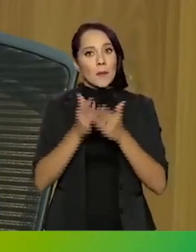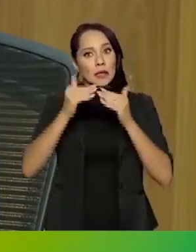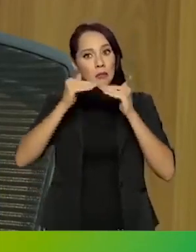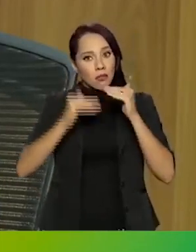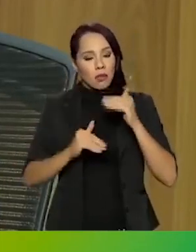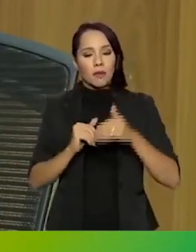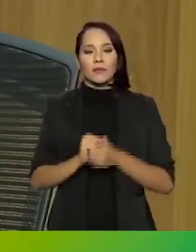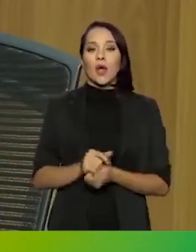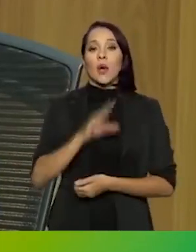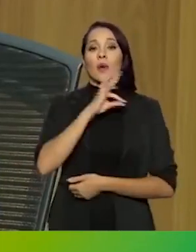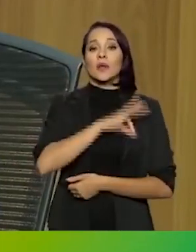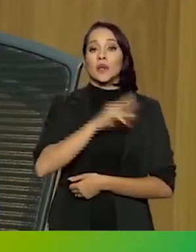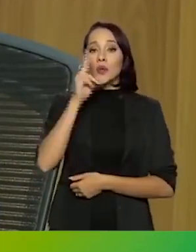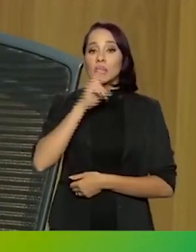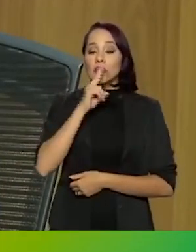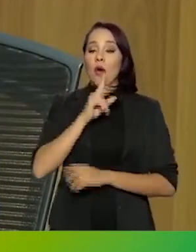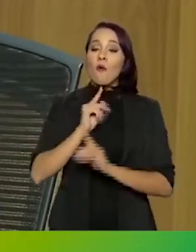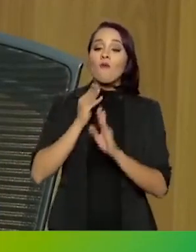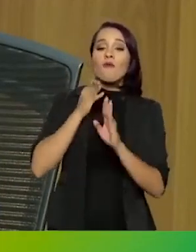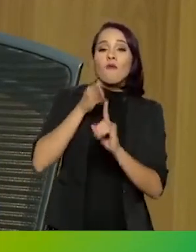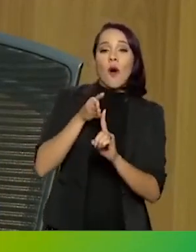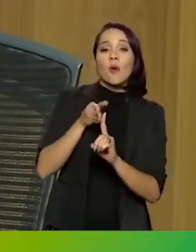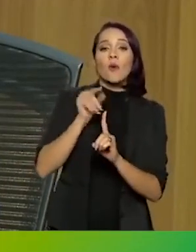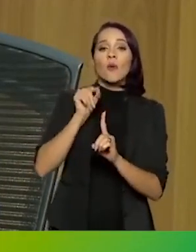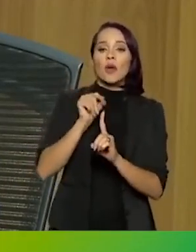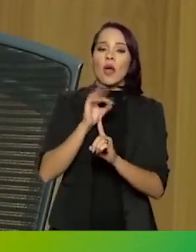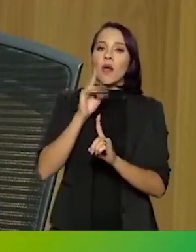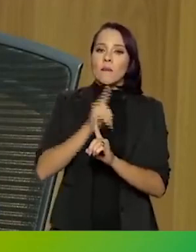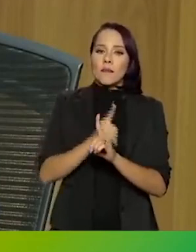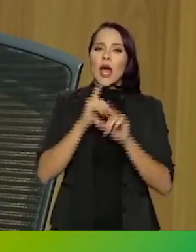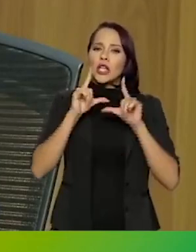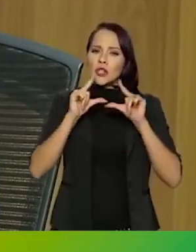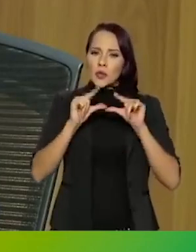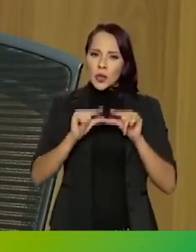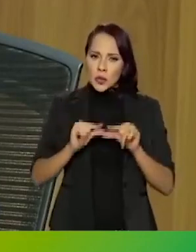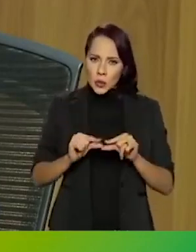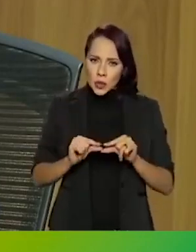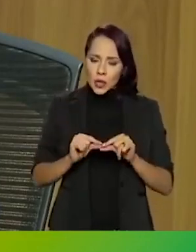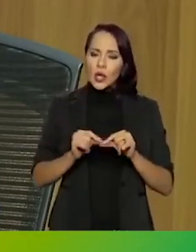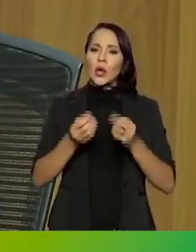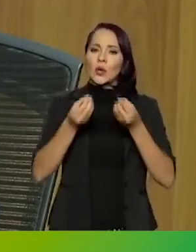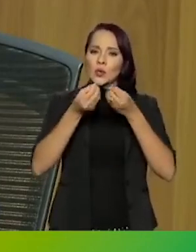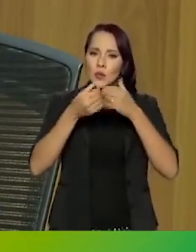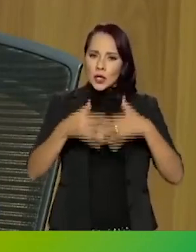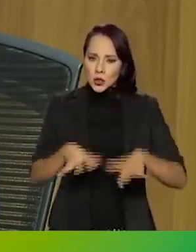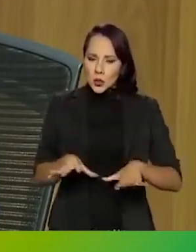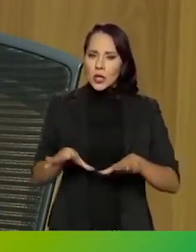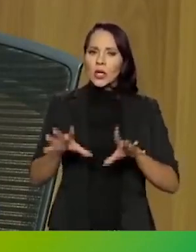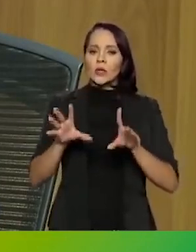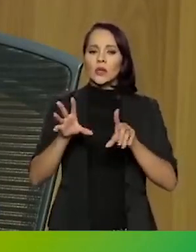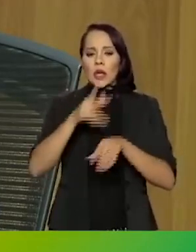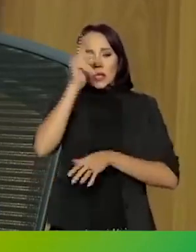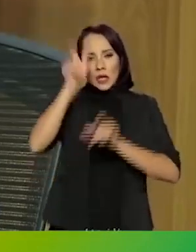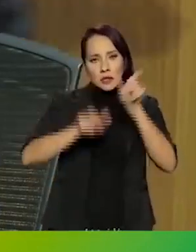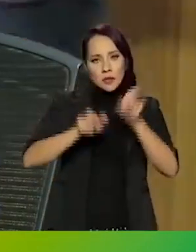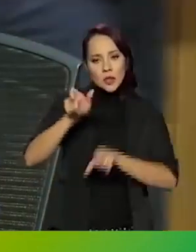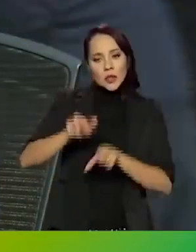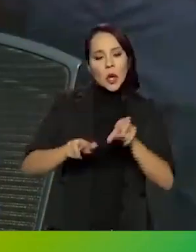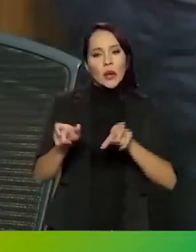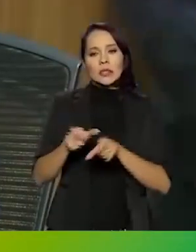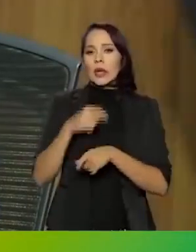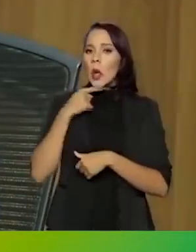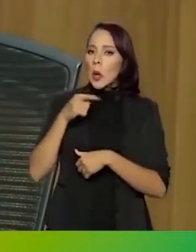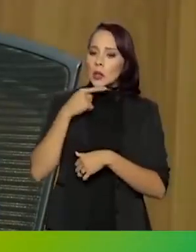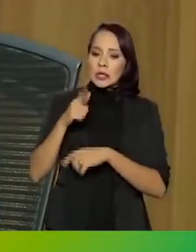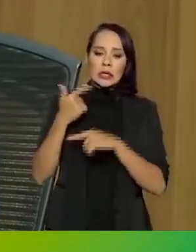o auxílio emergencial foi destinado justamente para mitigar os impactos sociais das pessoas que estavam